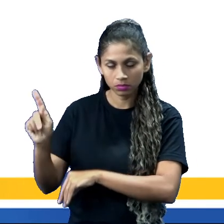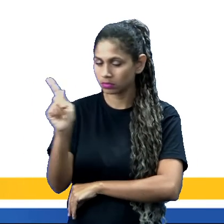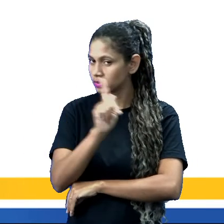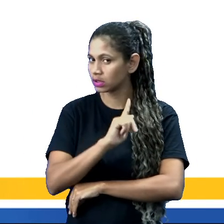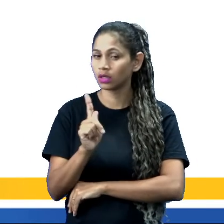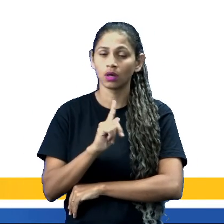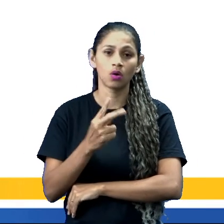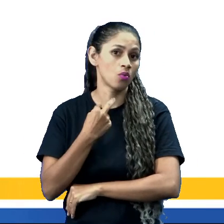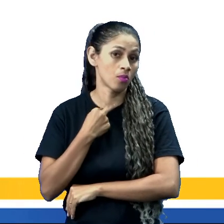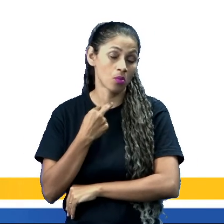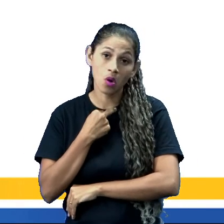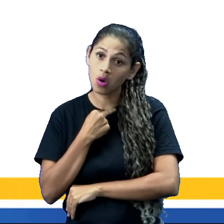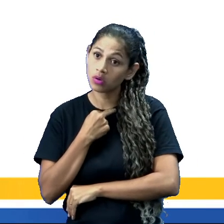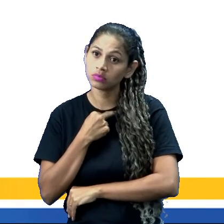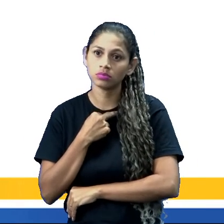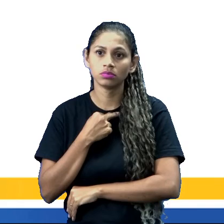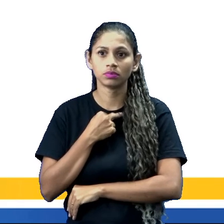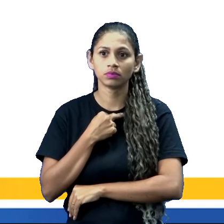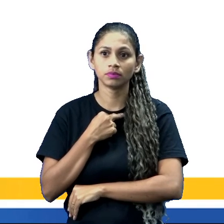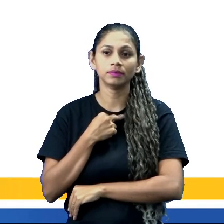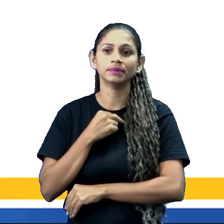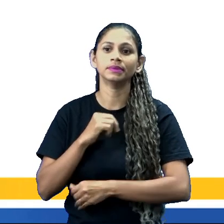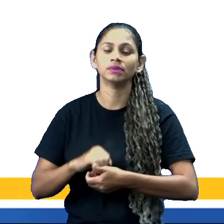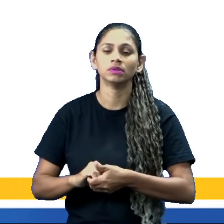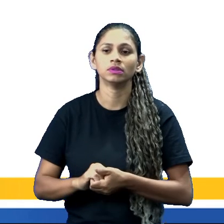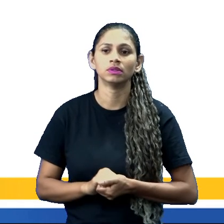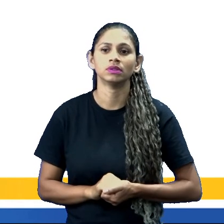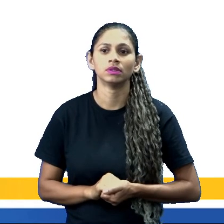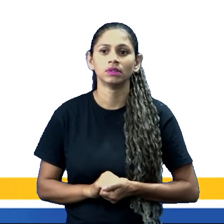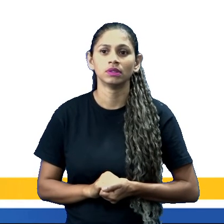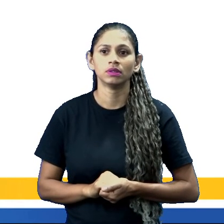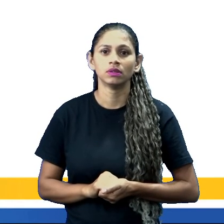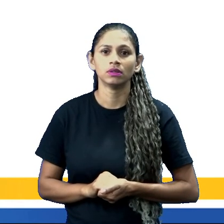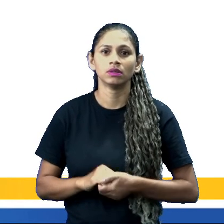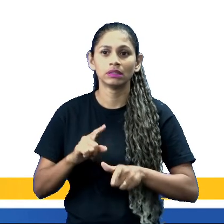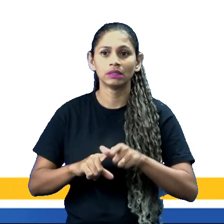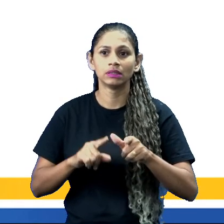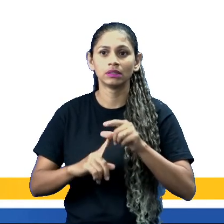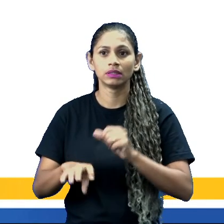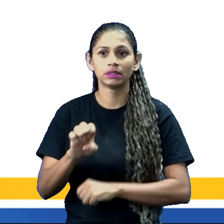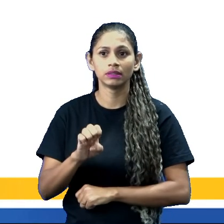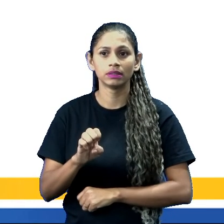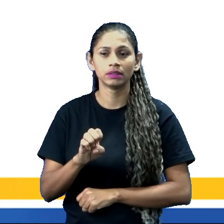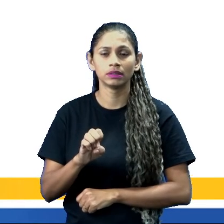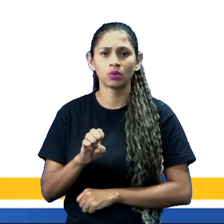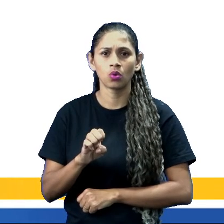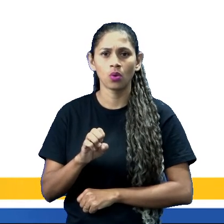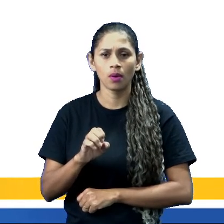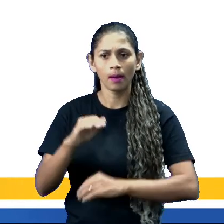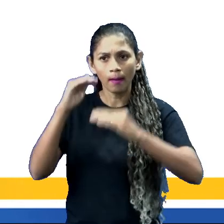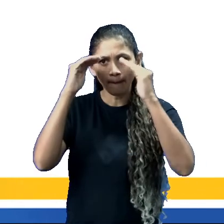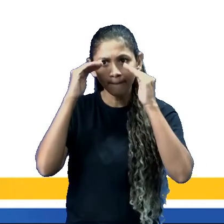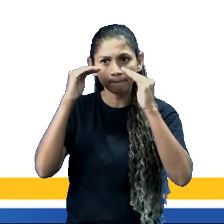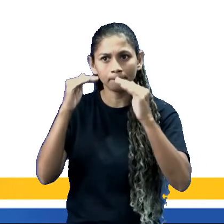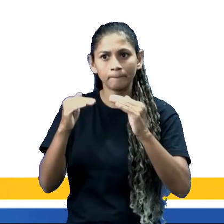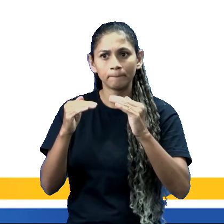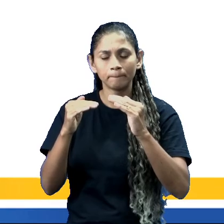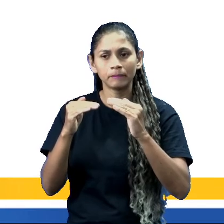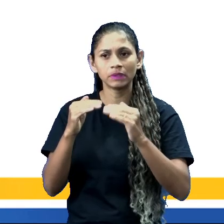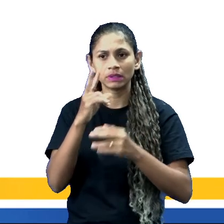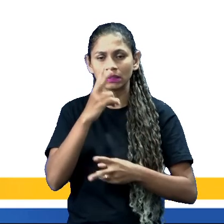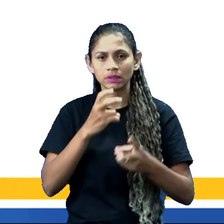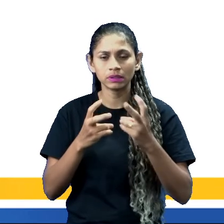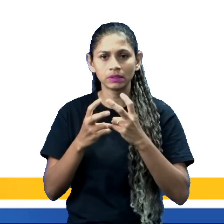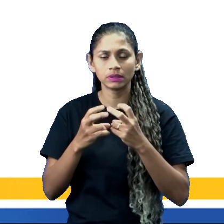cuidado se eles vão reagir entre si e causar ali algum tipo de acidente. E letra E. Deve-se observar a incompatibilidade